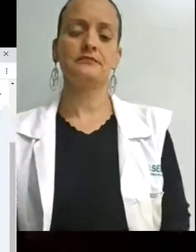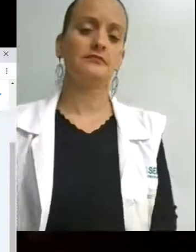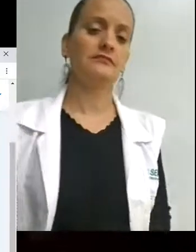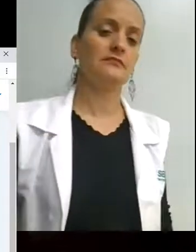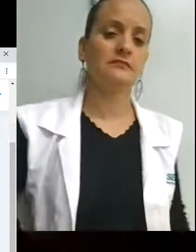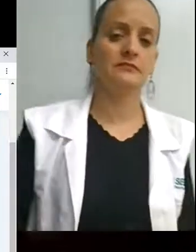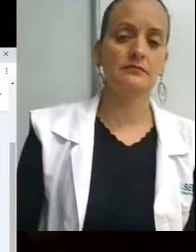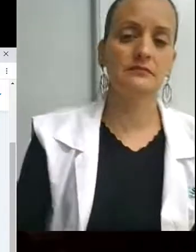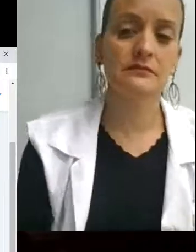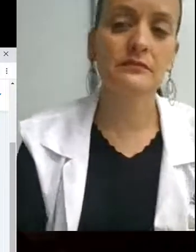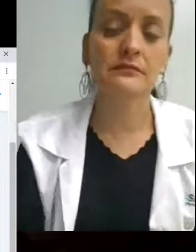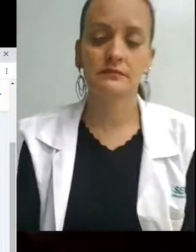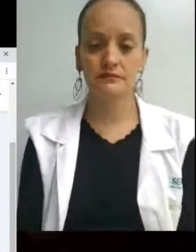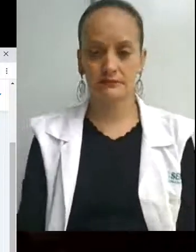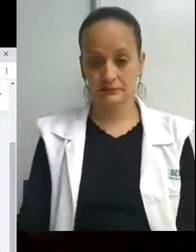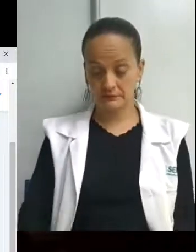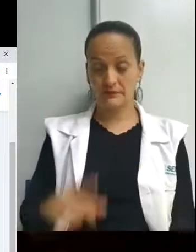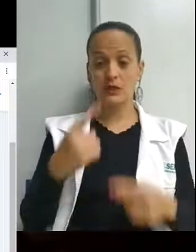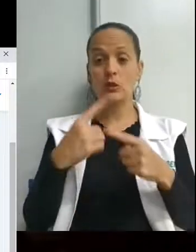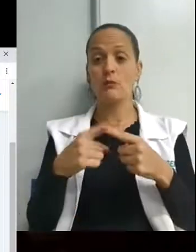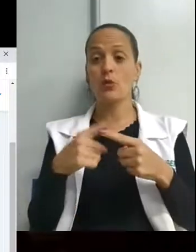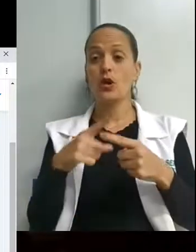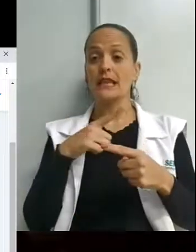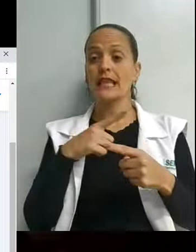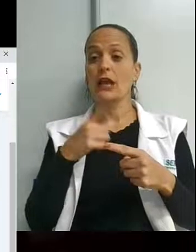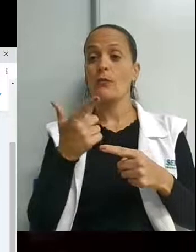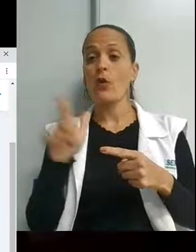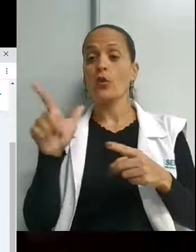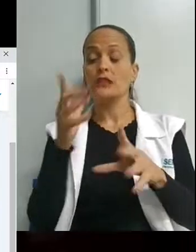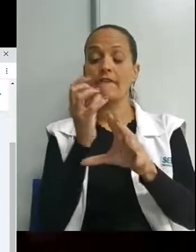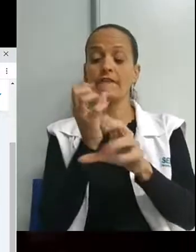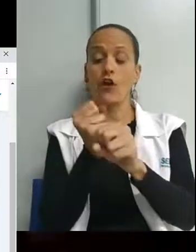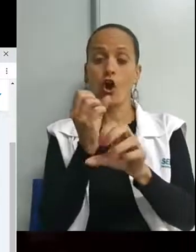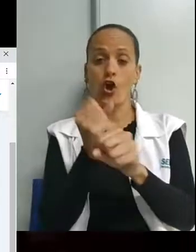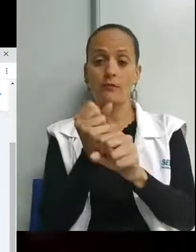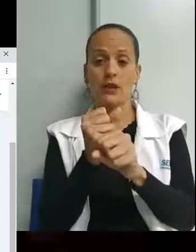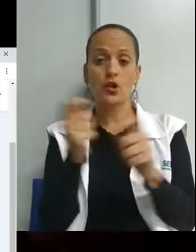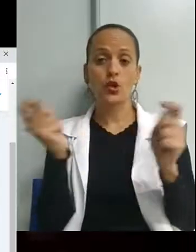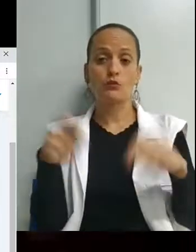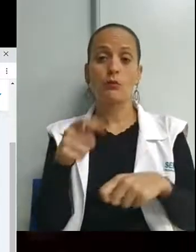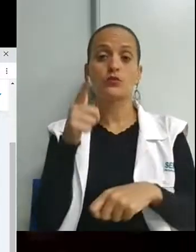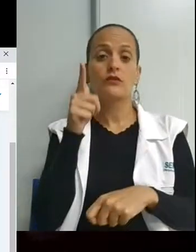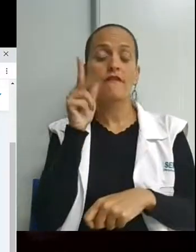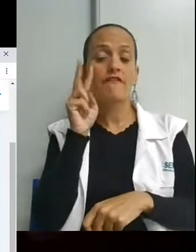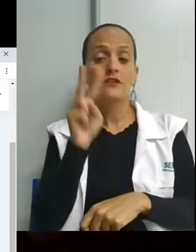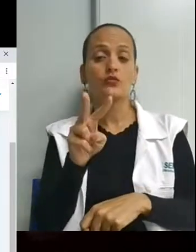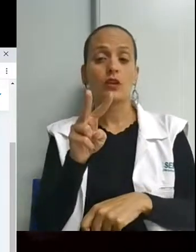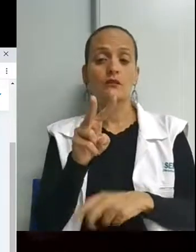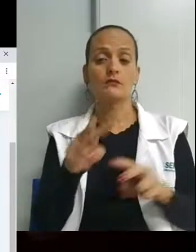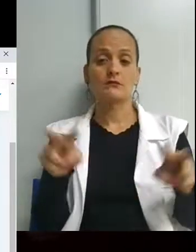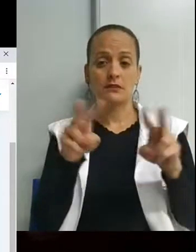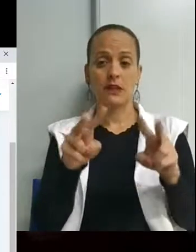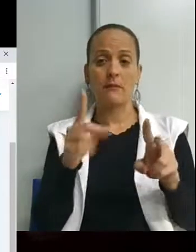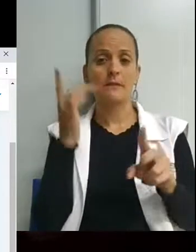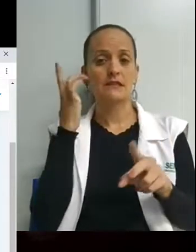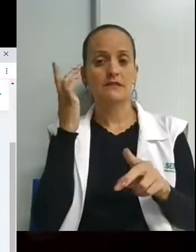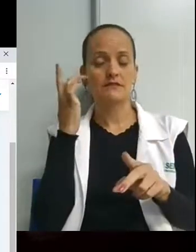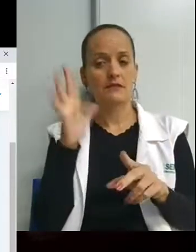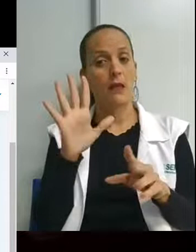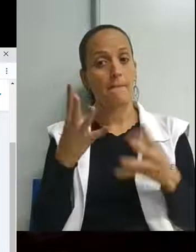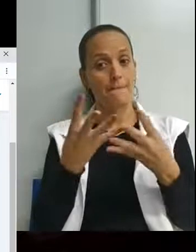fórmulas, né? Porque tem outra fórmula para poder analisar a potência e a resistência junto. Só preciso encontrar ela aqui. É muito conteúdo,